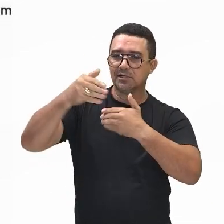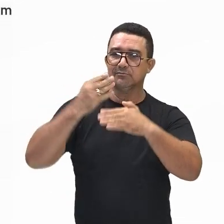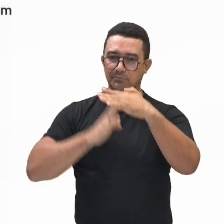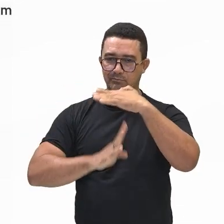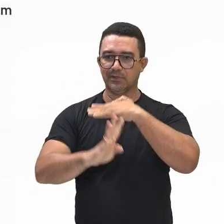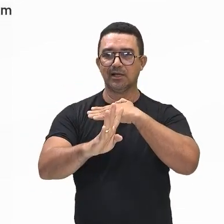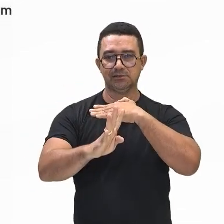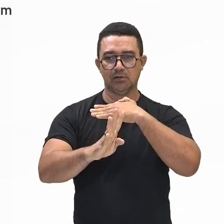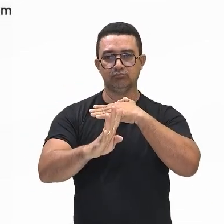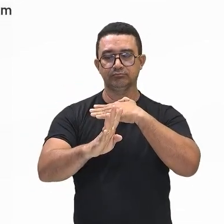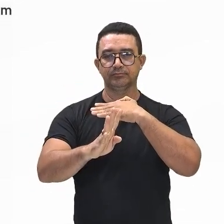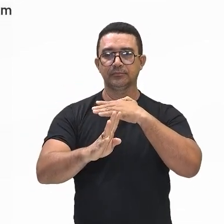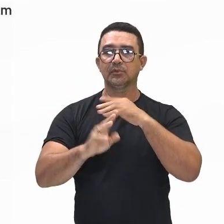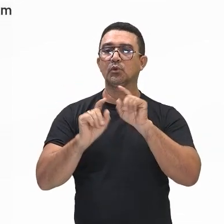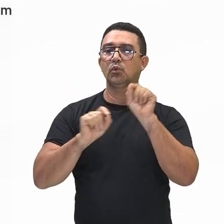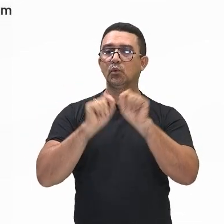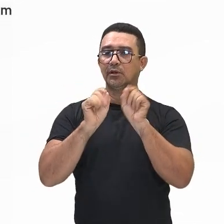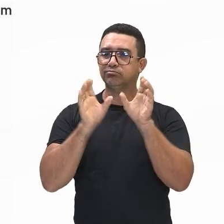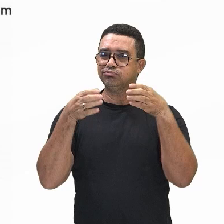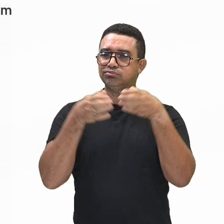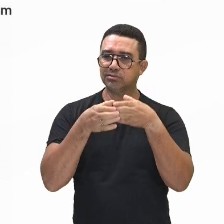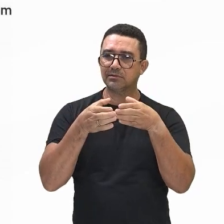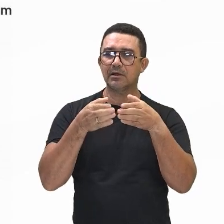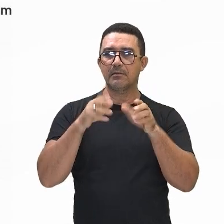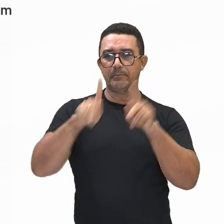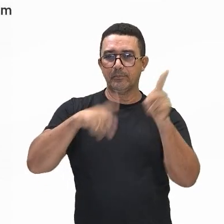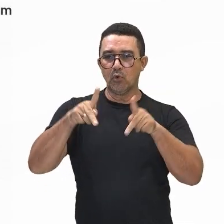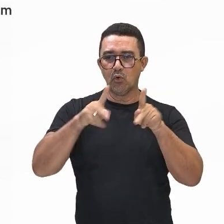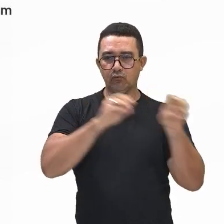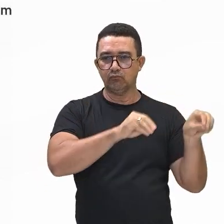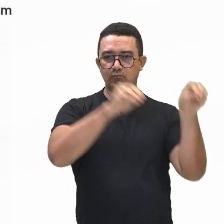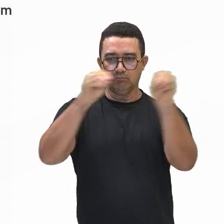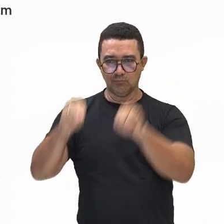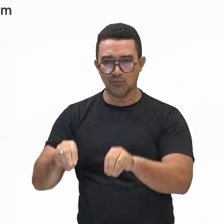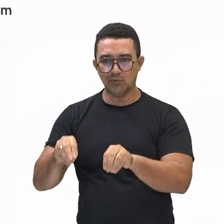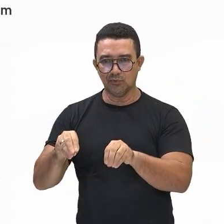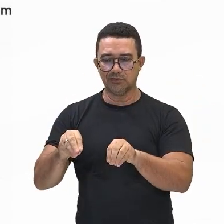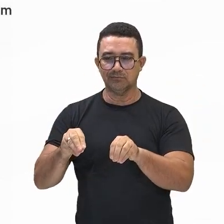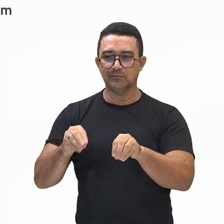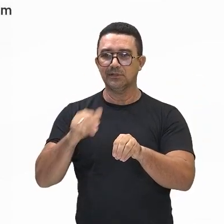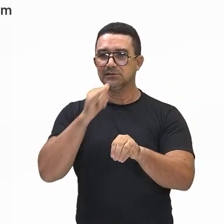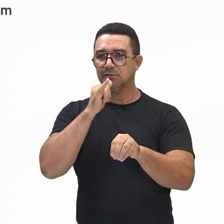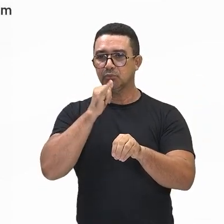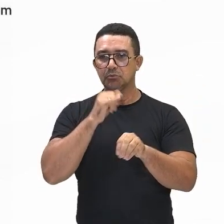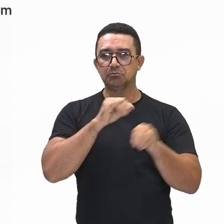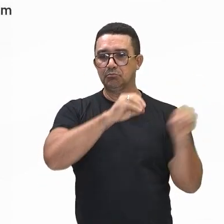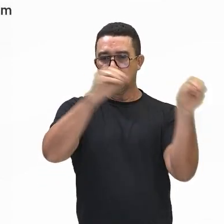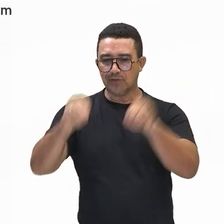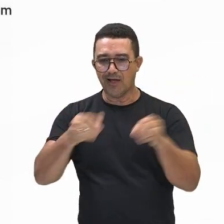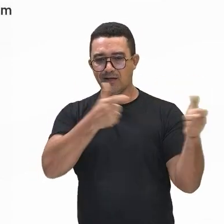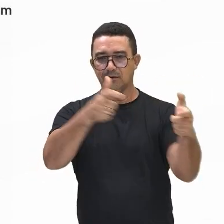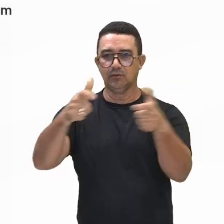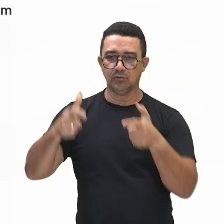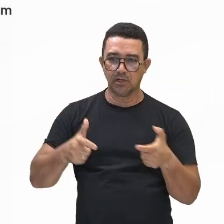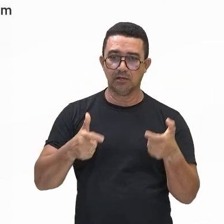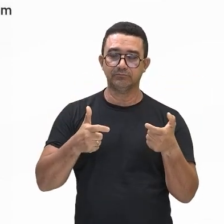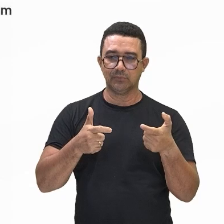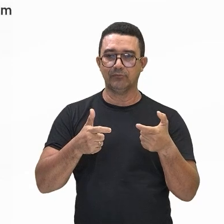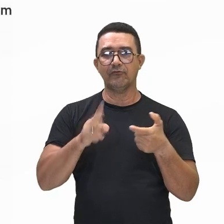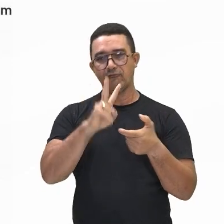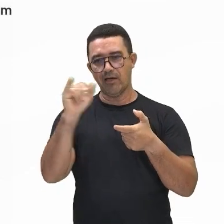acaba englobando o quê? O deslocamento, o nome já fala, migrar, né? Sair para um outro local. Então, vai